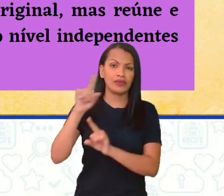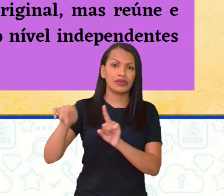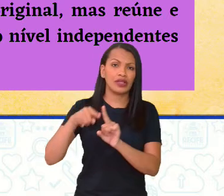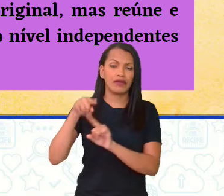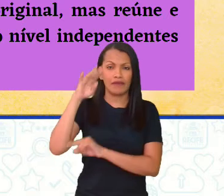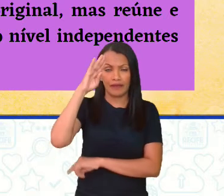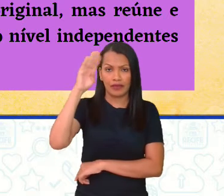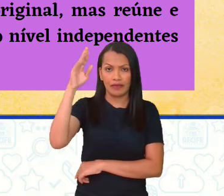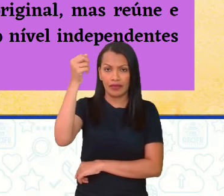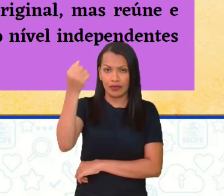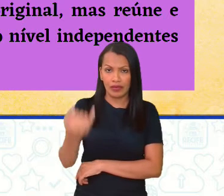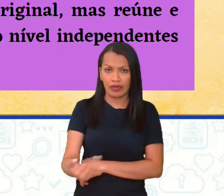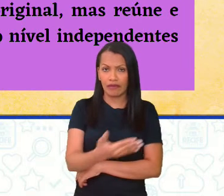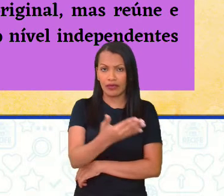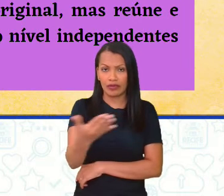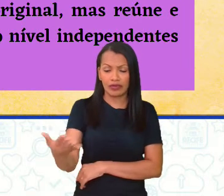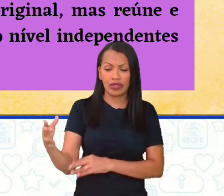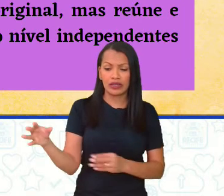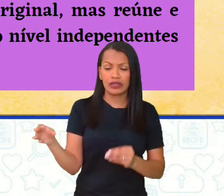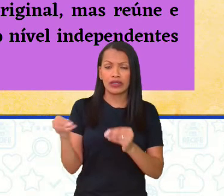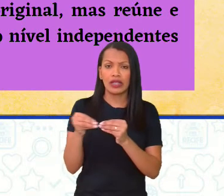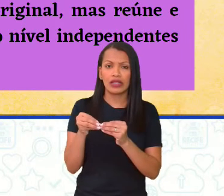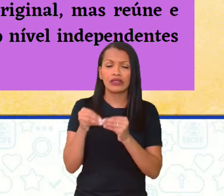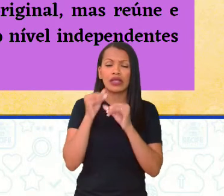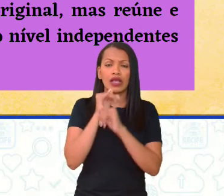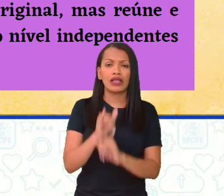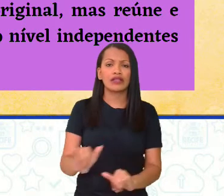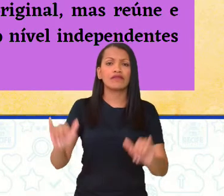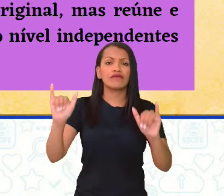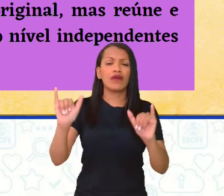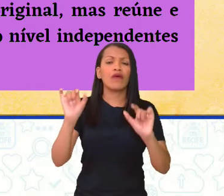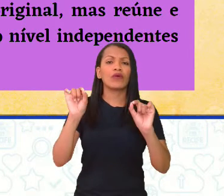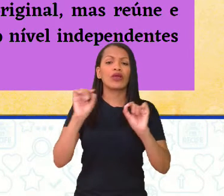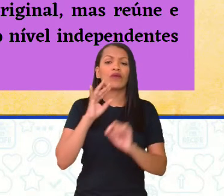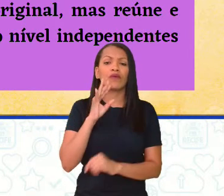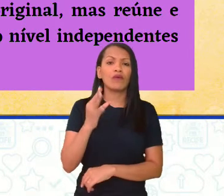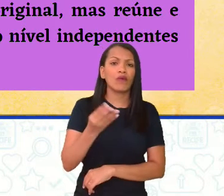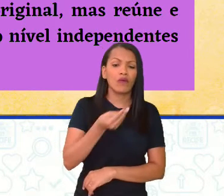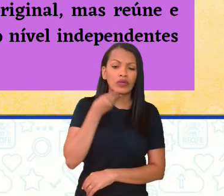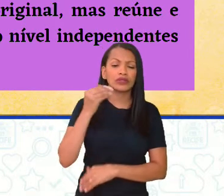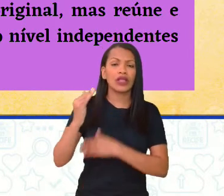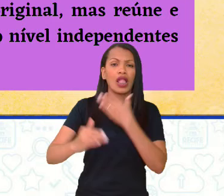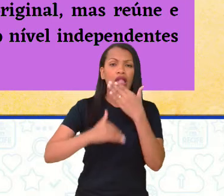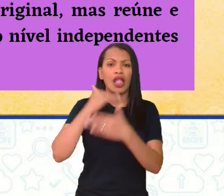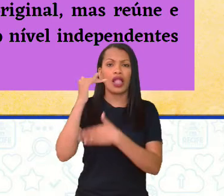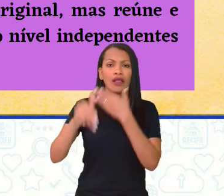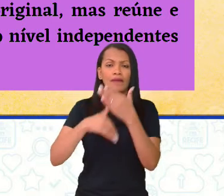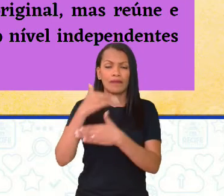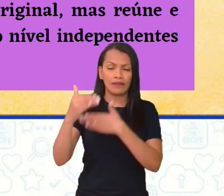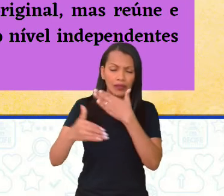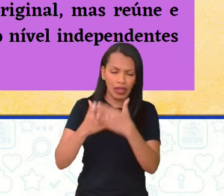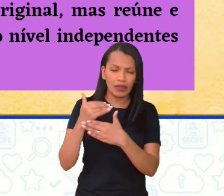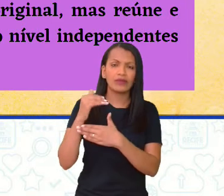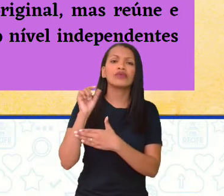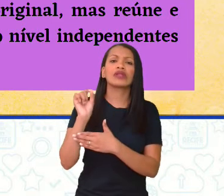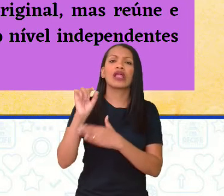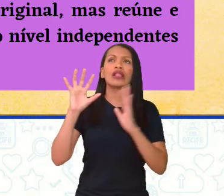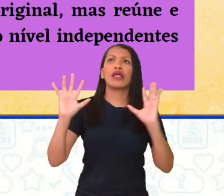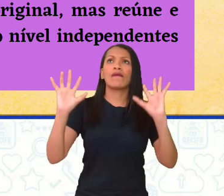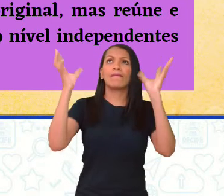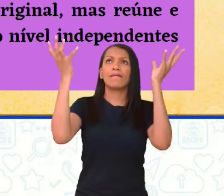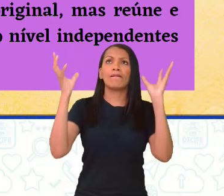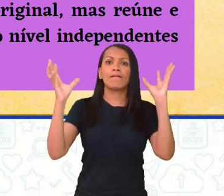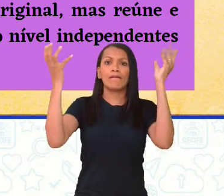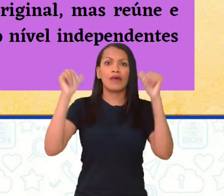principal, como eu falei para vocês, sintetizar e divulgar o conhecimento mais avançado sobre as mudanças climáticas que hoje